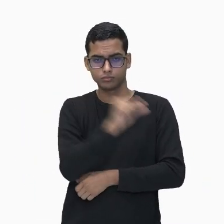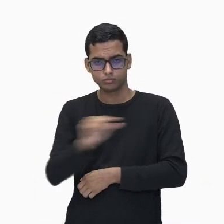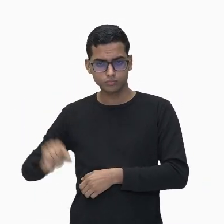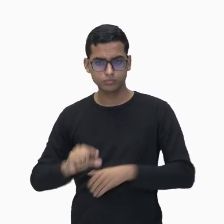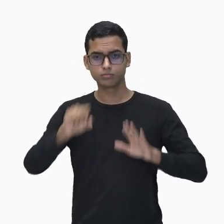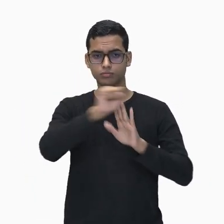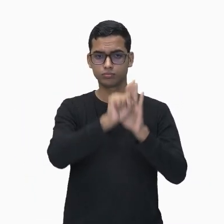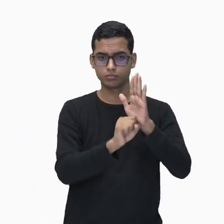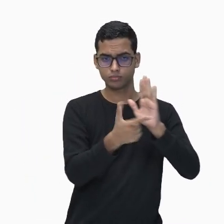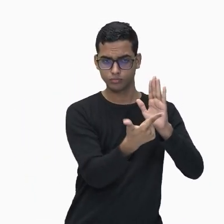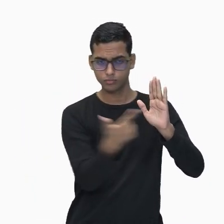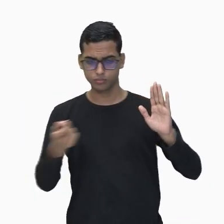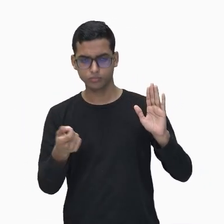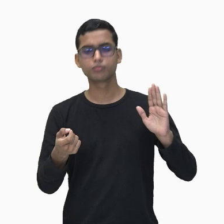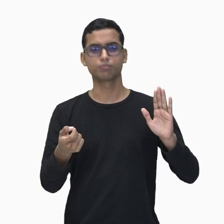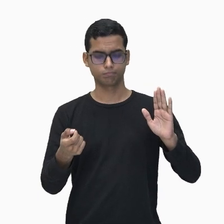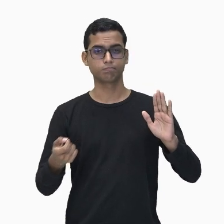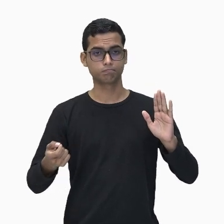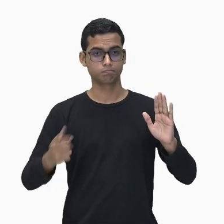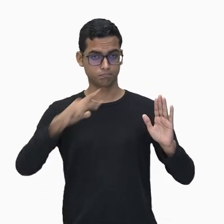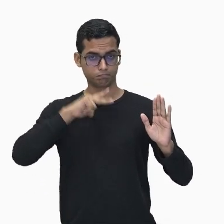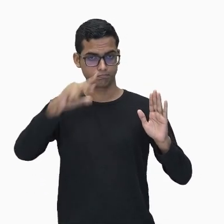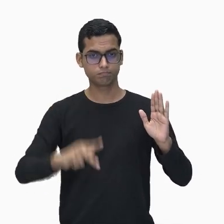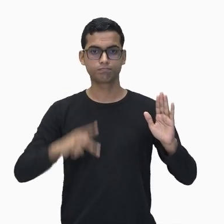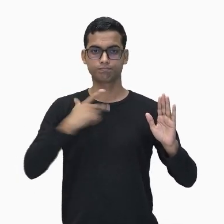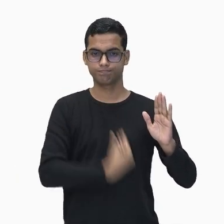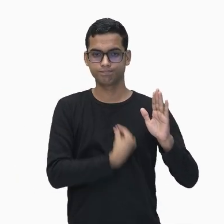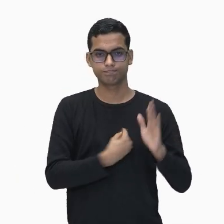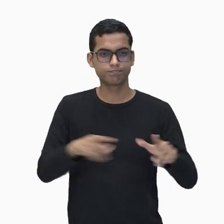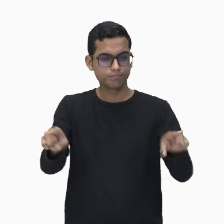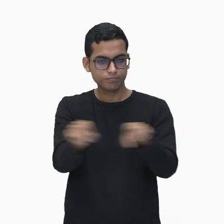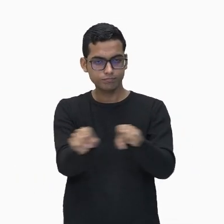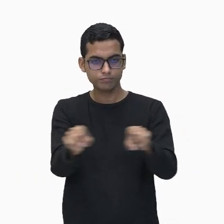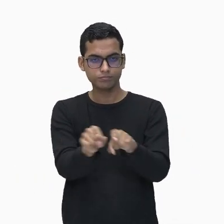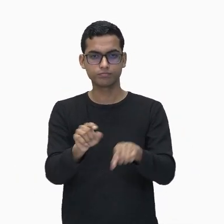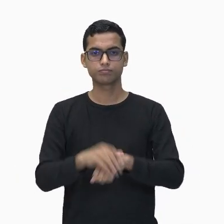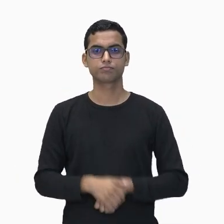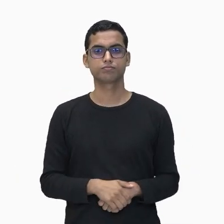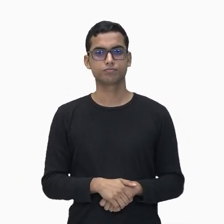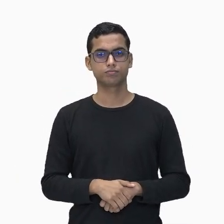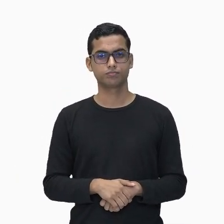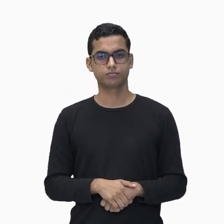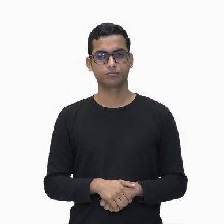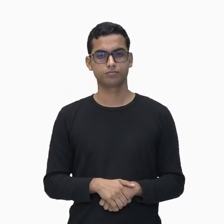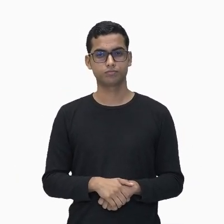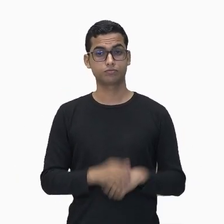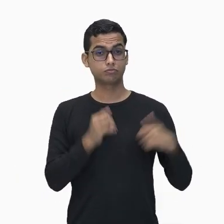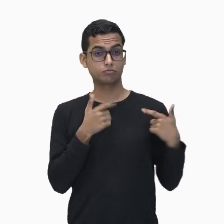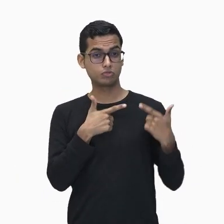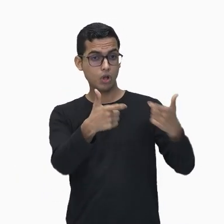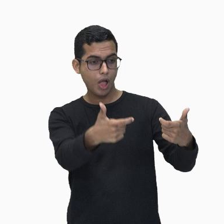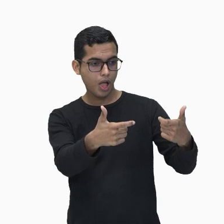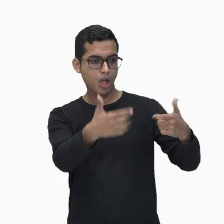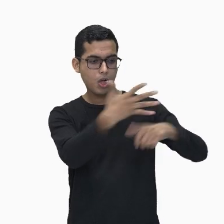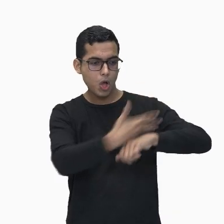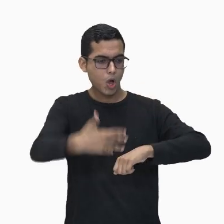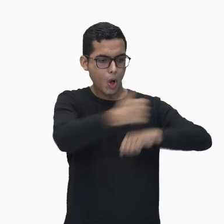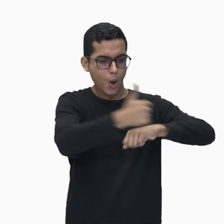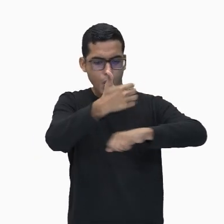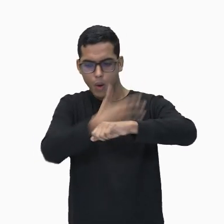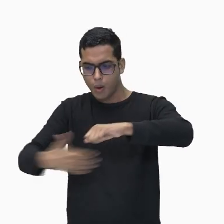que Portugal atravessou, tá? Além dessa ditadura, o fim das guerras coloniais,